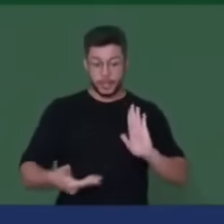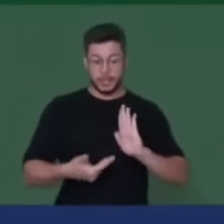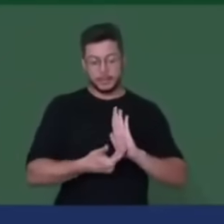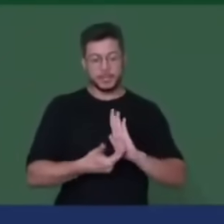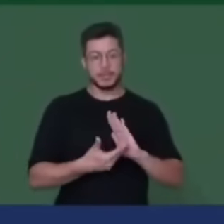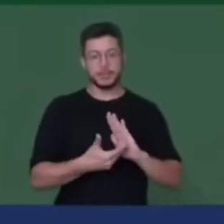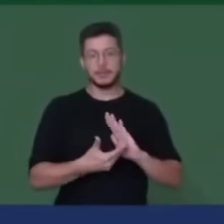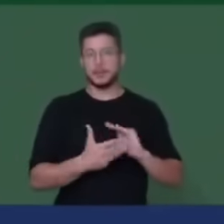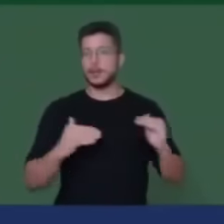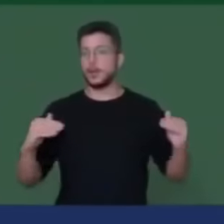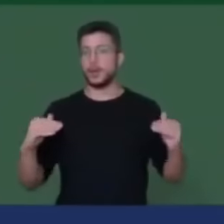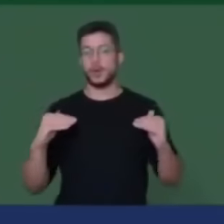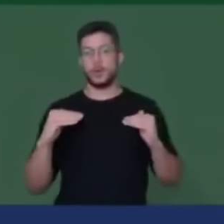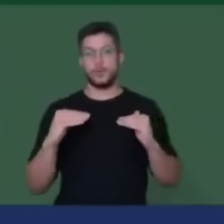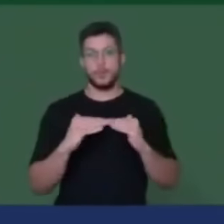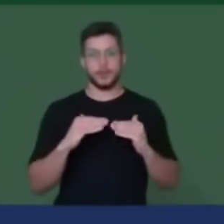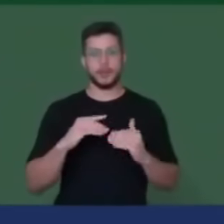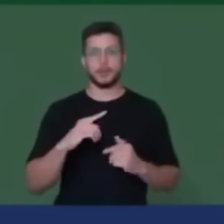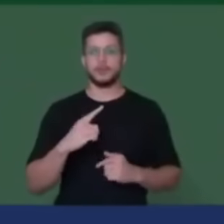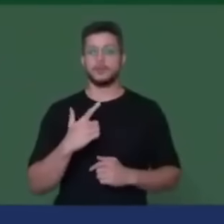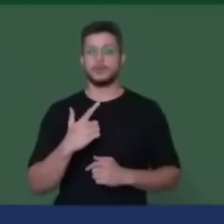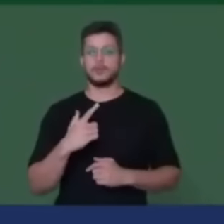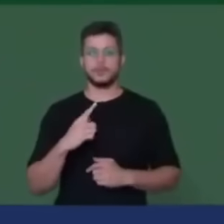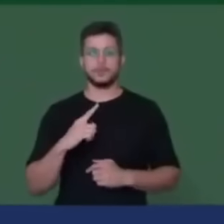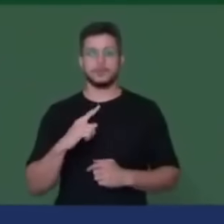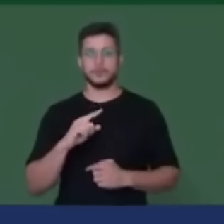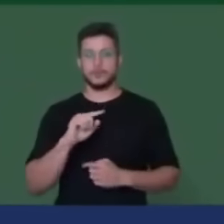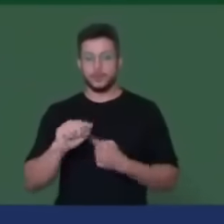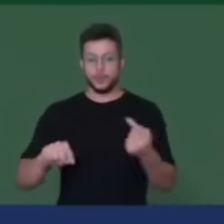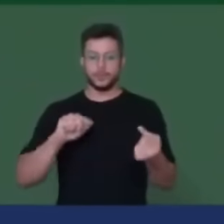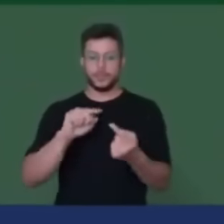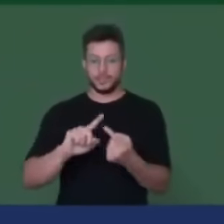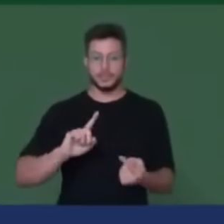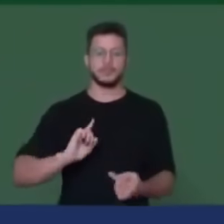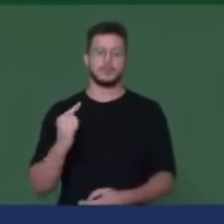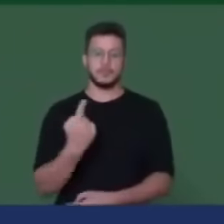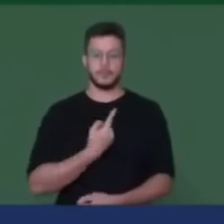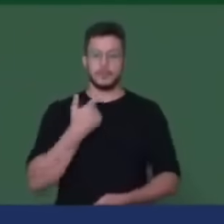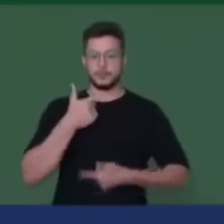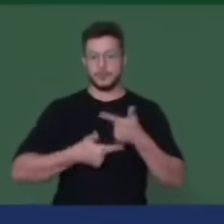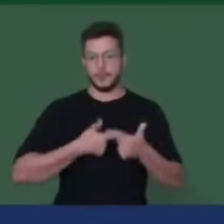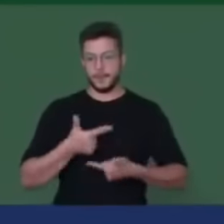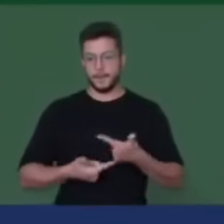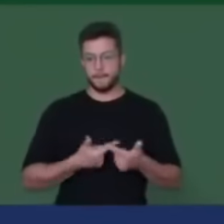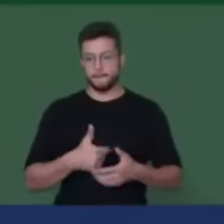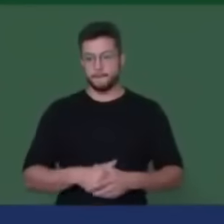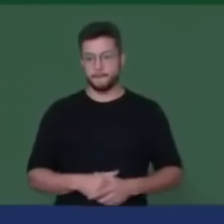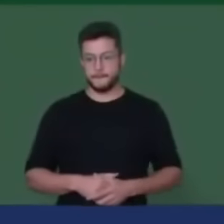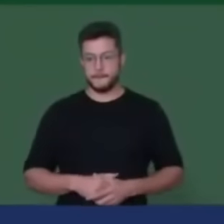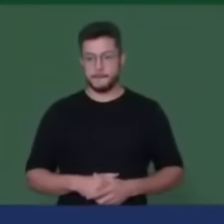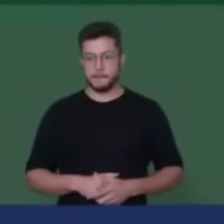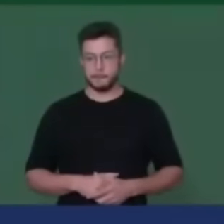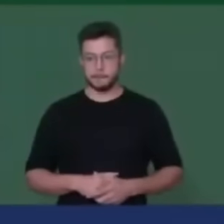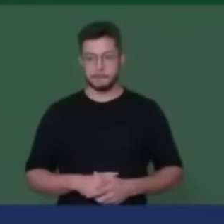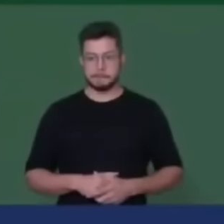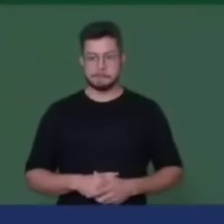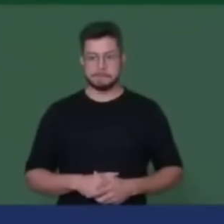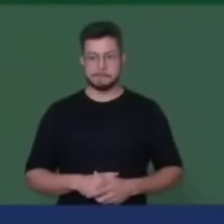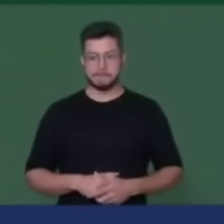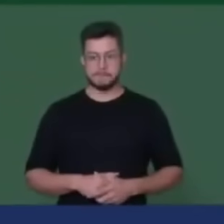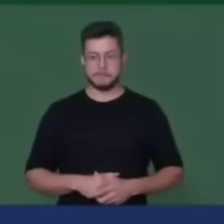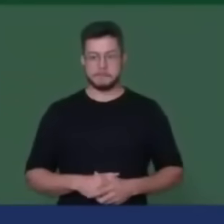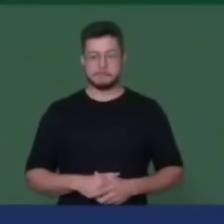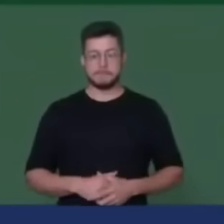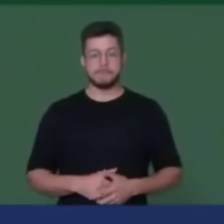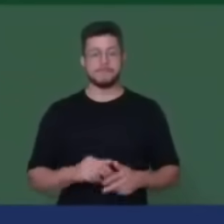que o governo, os parlamentares e o conjunto da sociedade brasileira pensa de uma regra fiscal